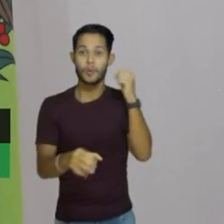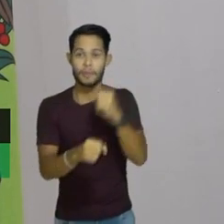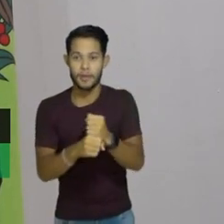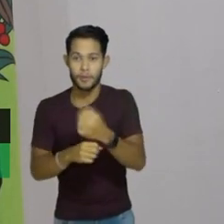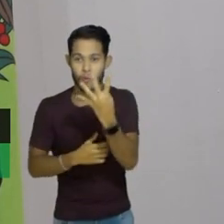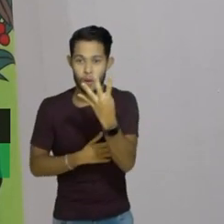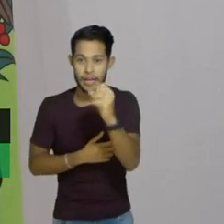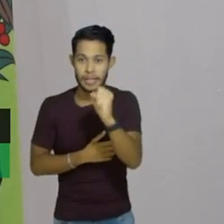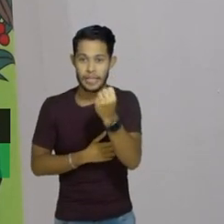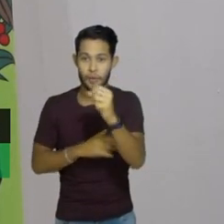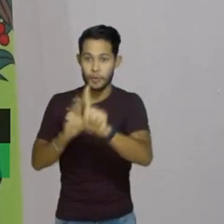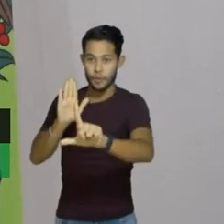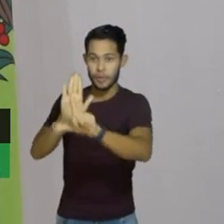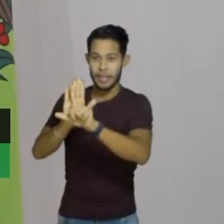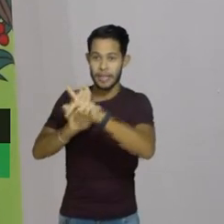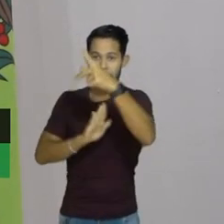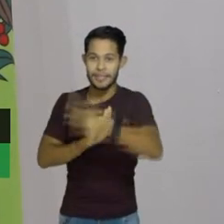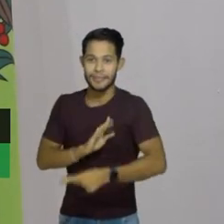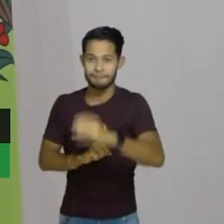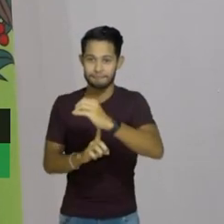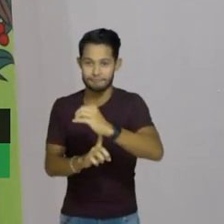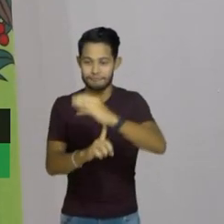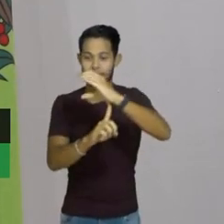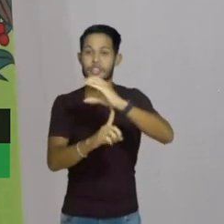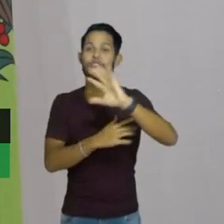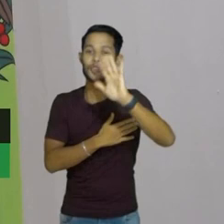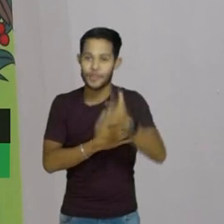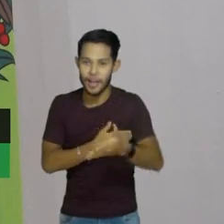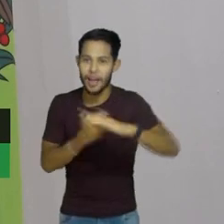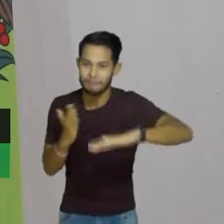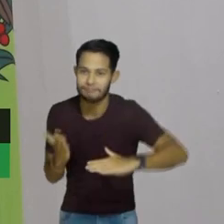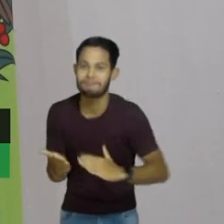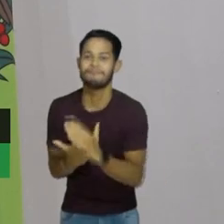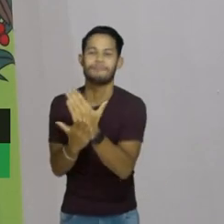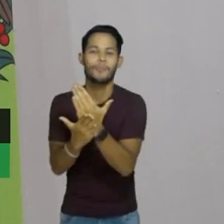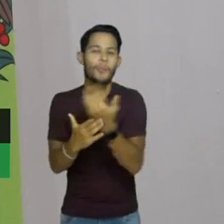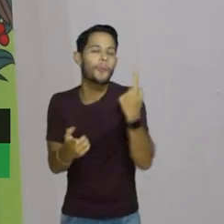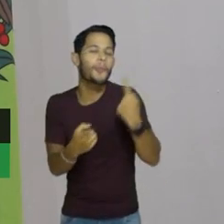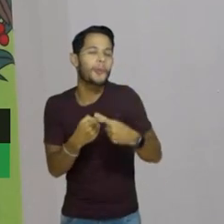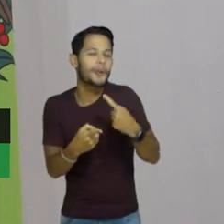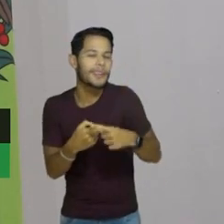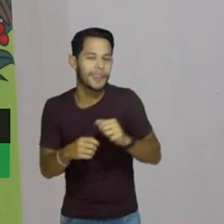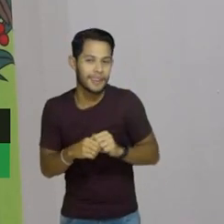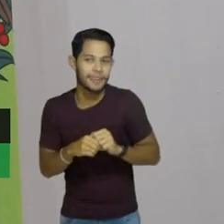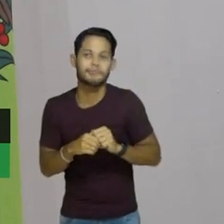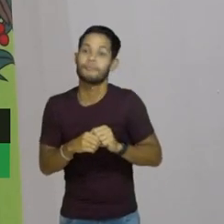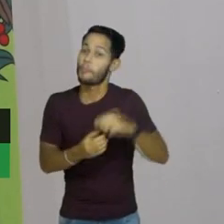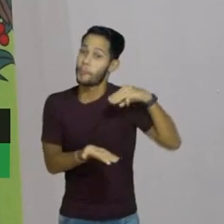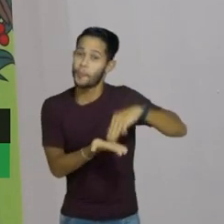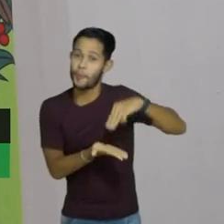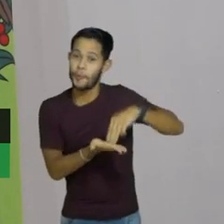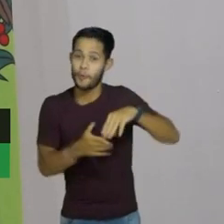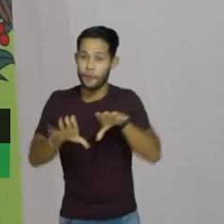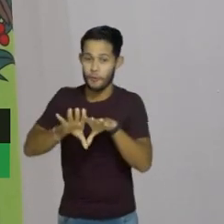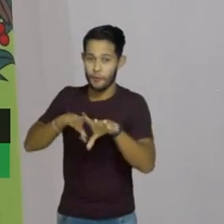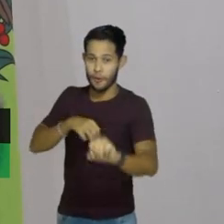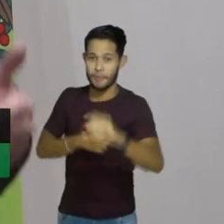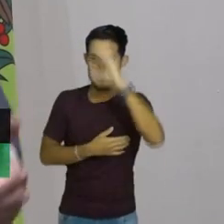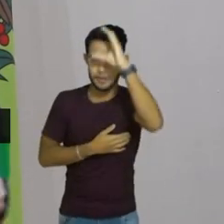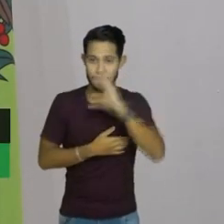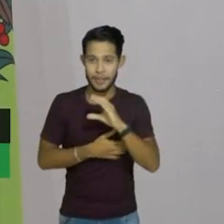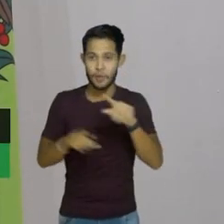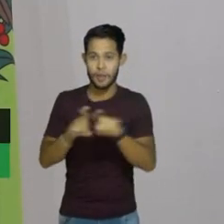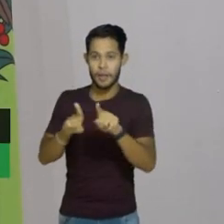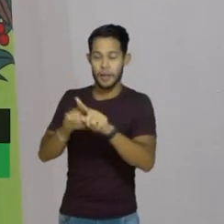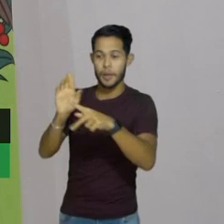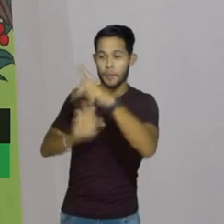catarinenses, 48 leis em vigor, que são fruto justamente da formação e da cidadania, fruto dos programas,